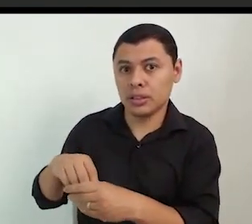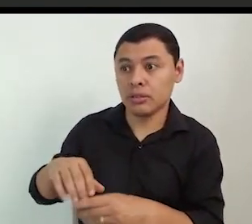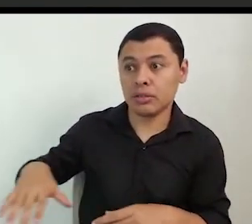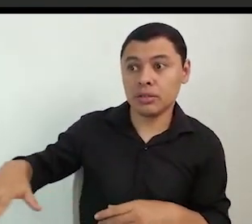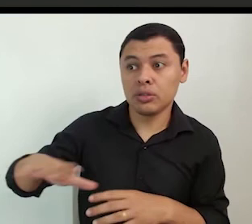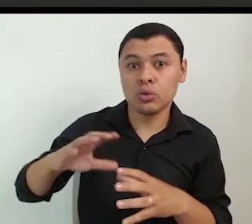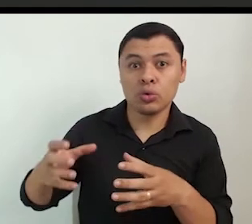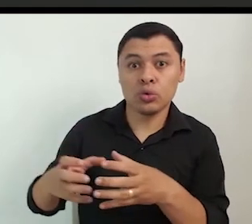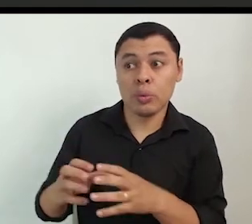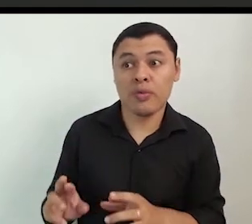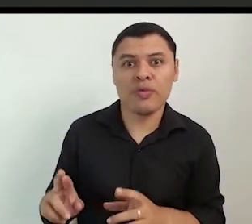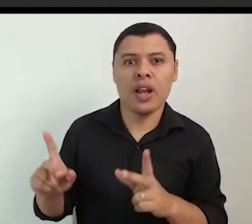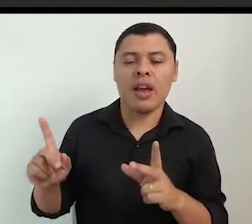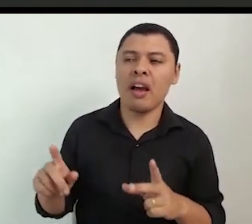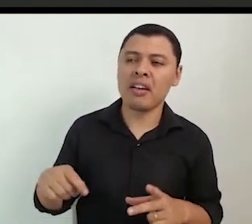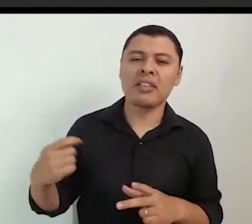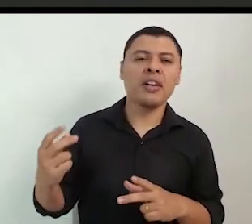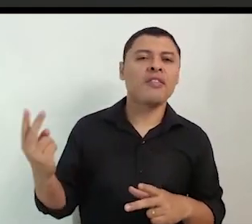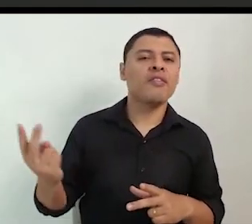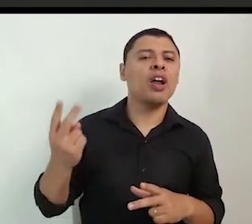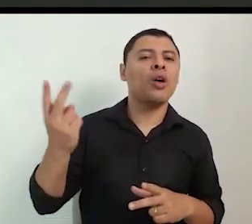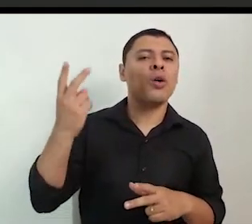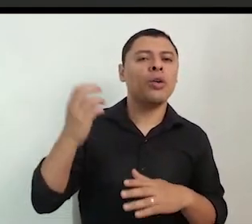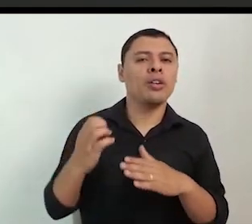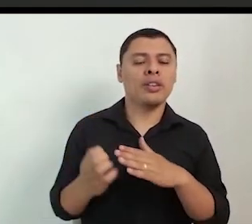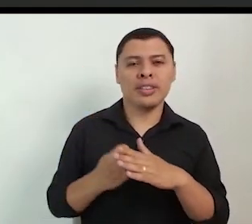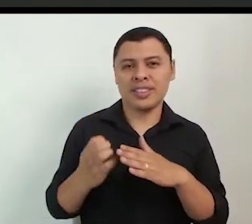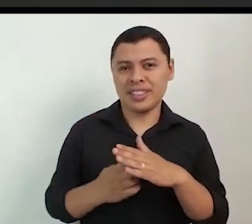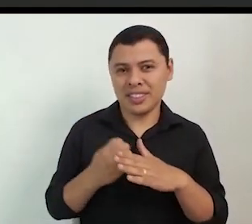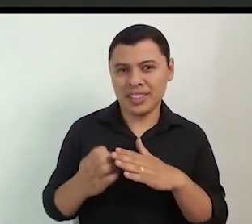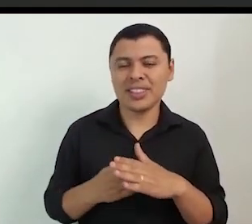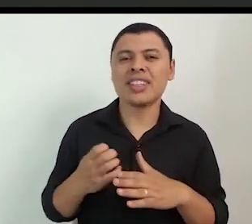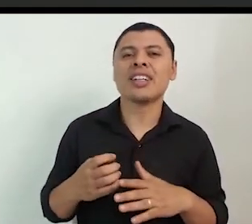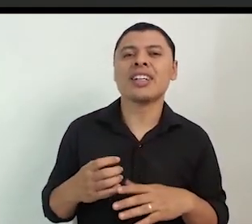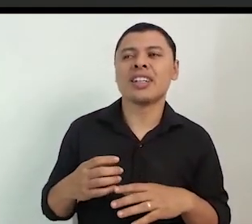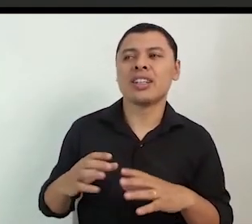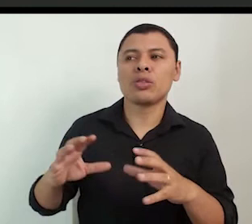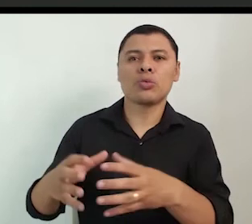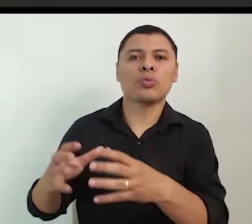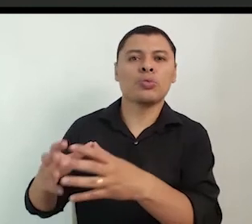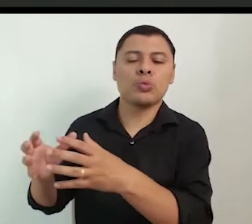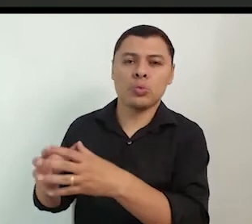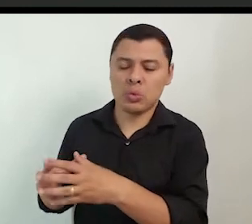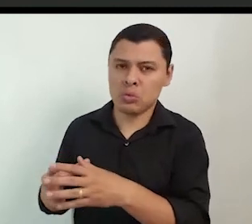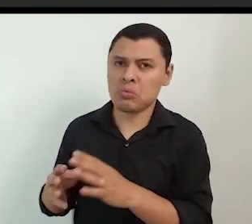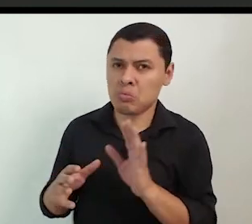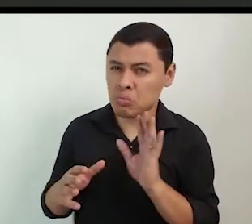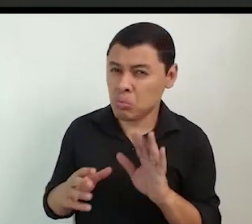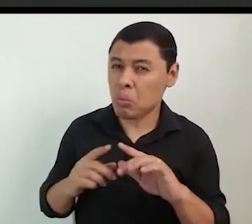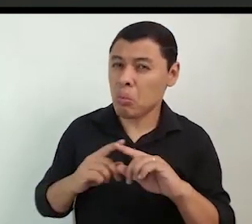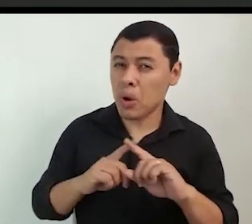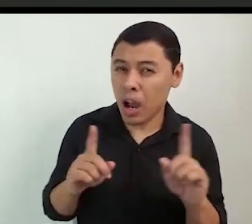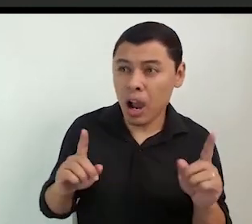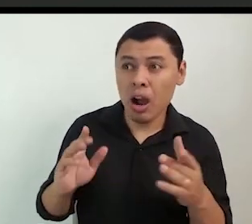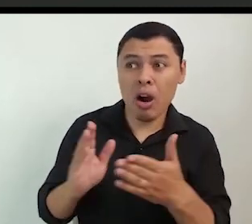do grupo, a gente está agregando valor à companhia, a gente está agregando valor às organizações, mas para aqueles que não